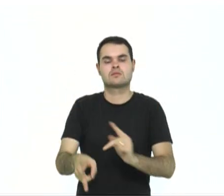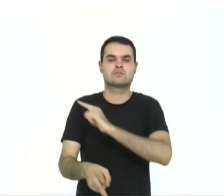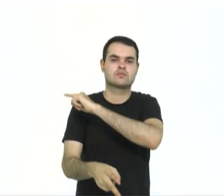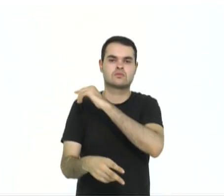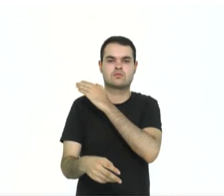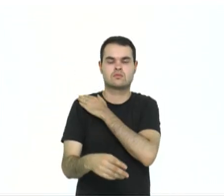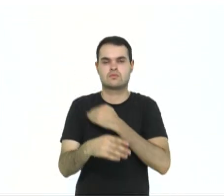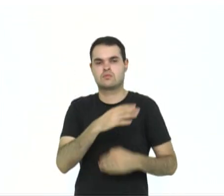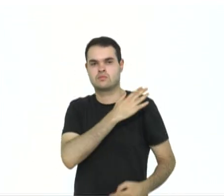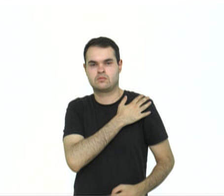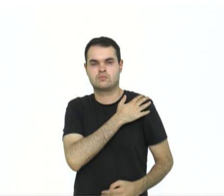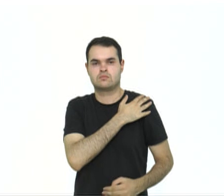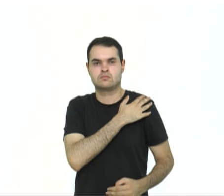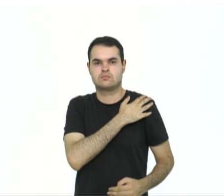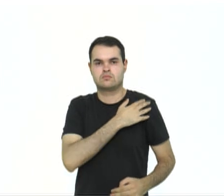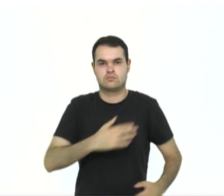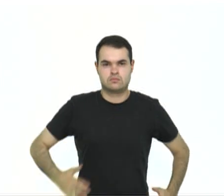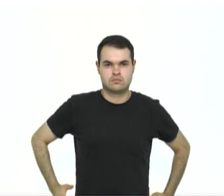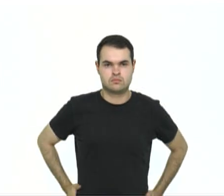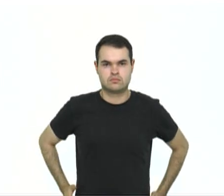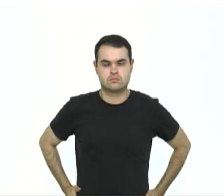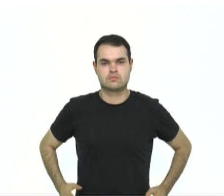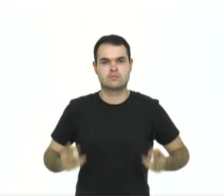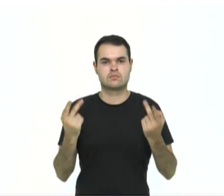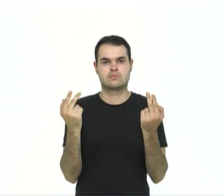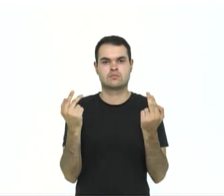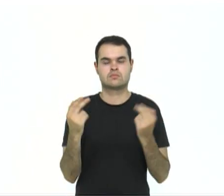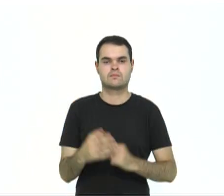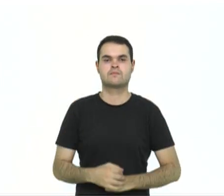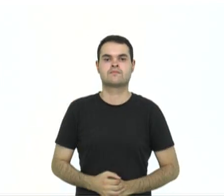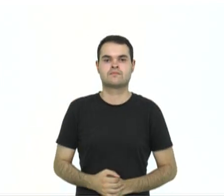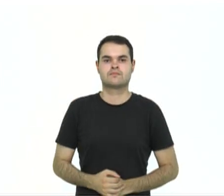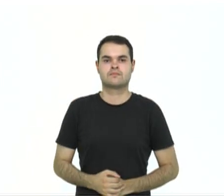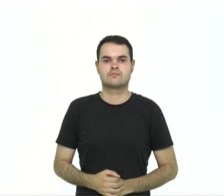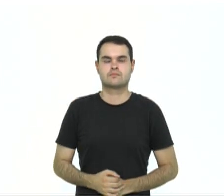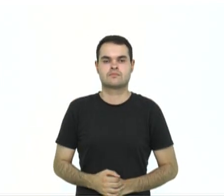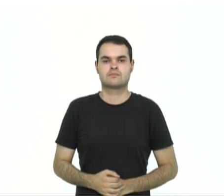do ombro, é o tamanho do quadril. Aqui,